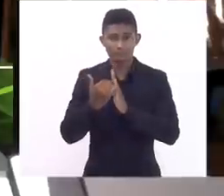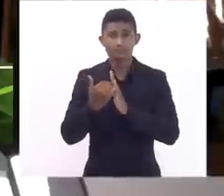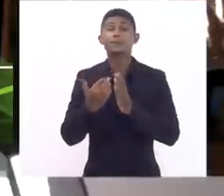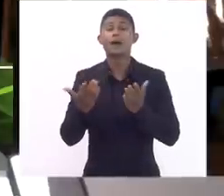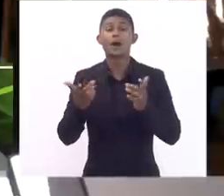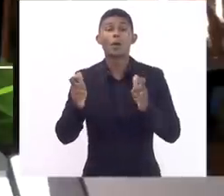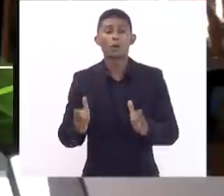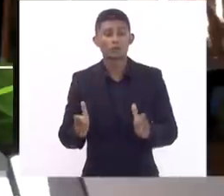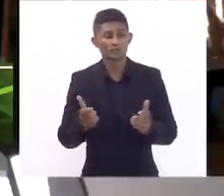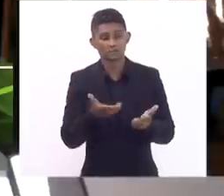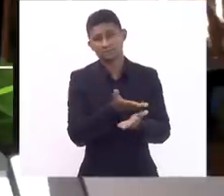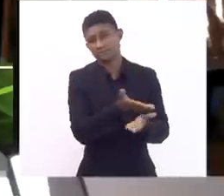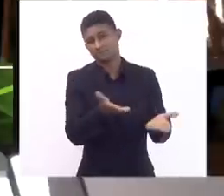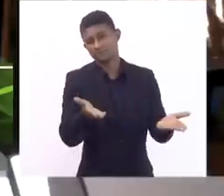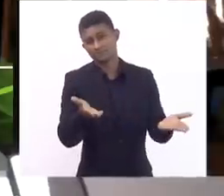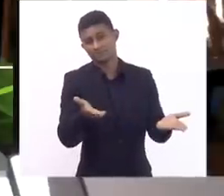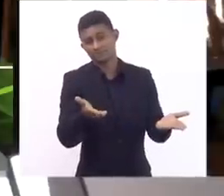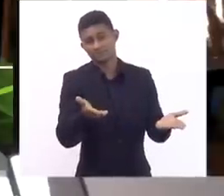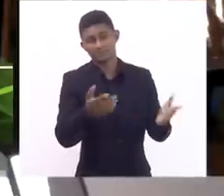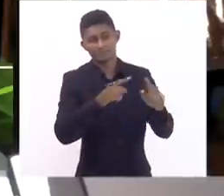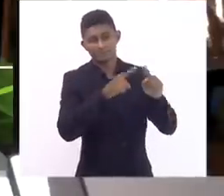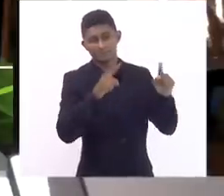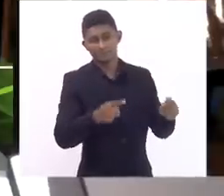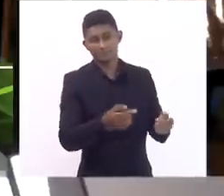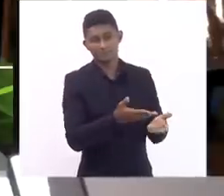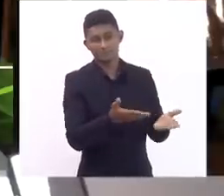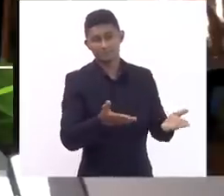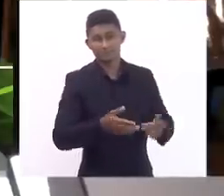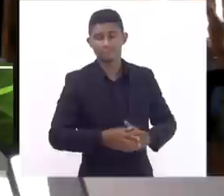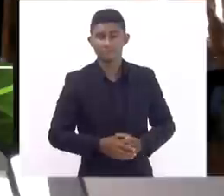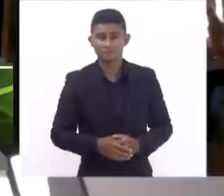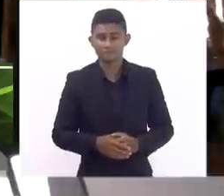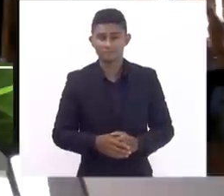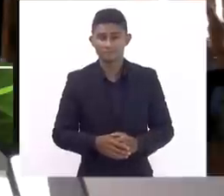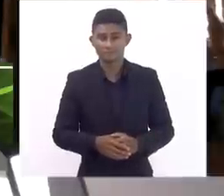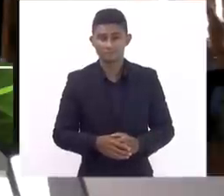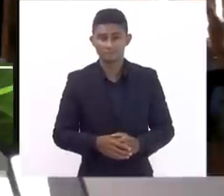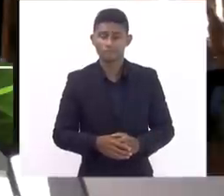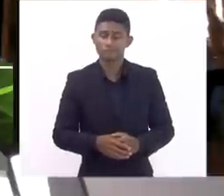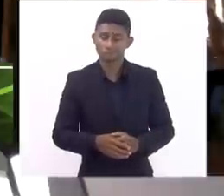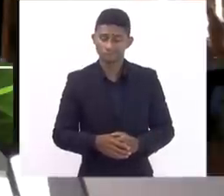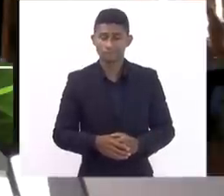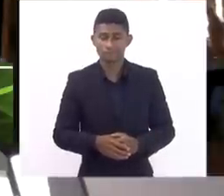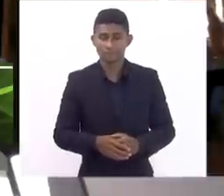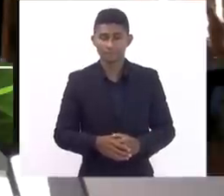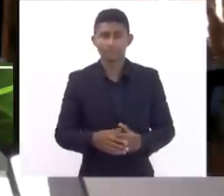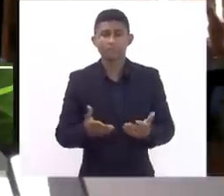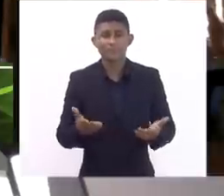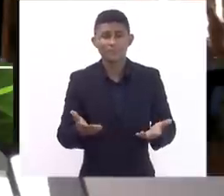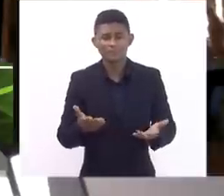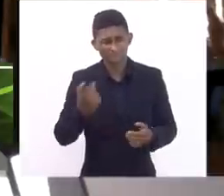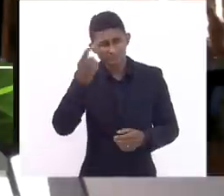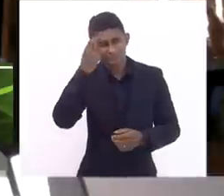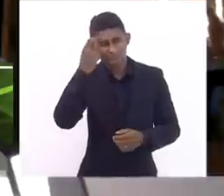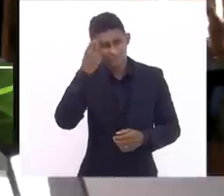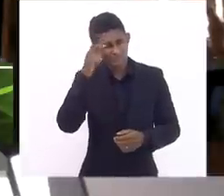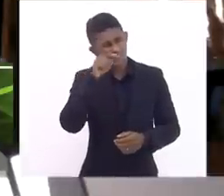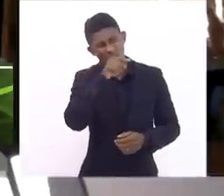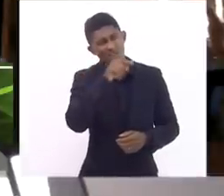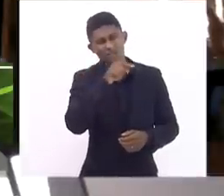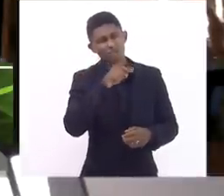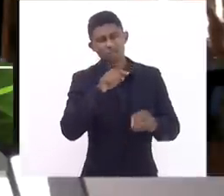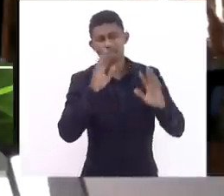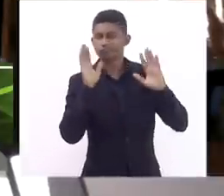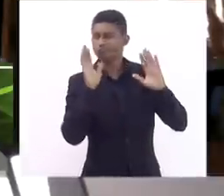para ficar ao sabor da leva do desemprego. Então, não há como abrir mão